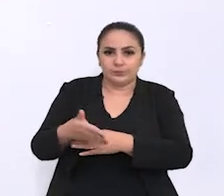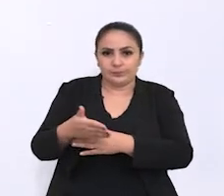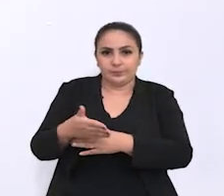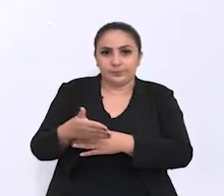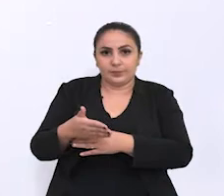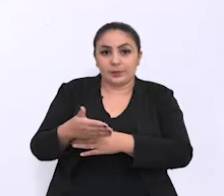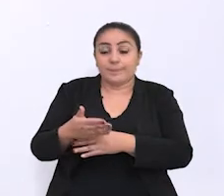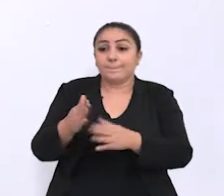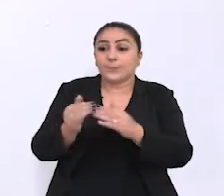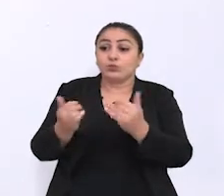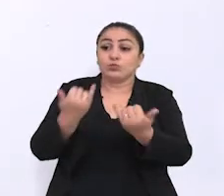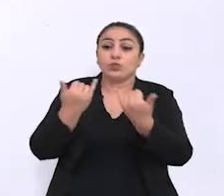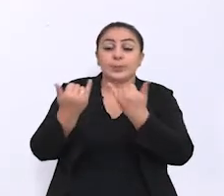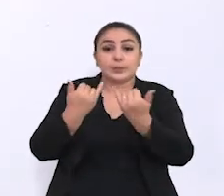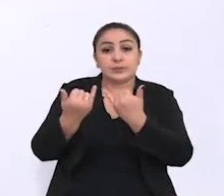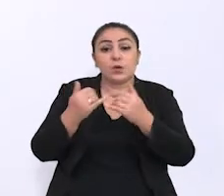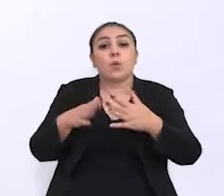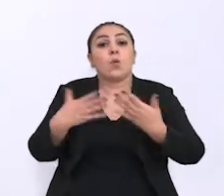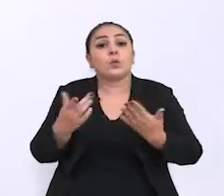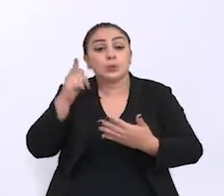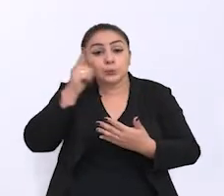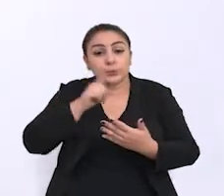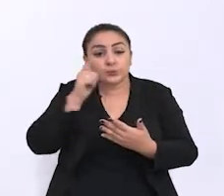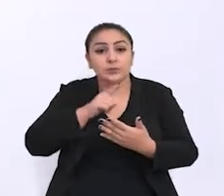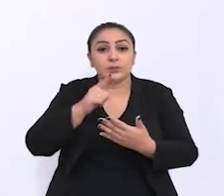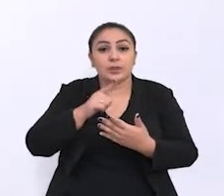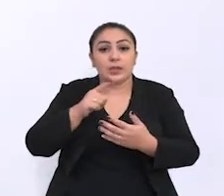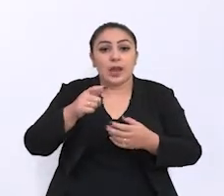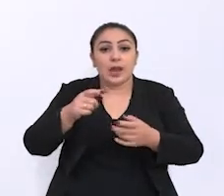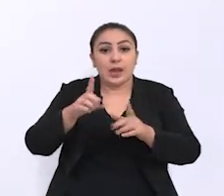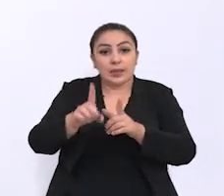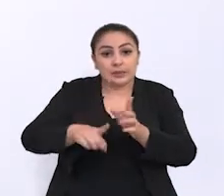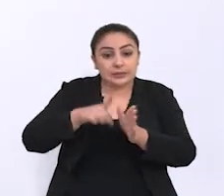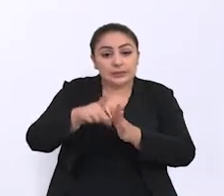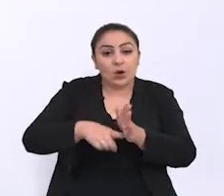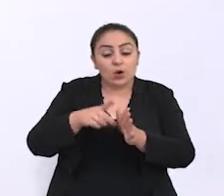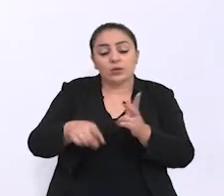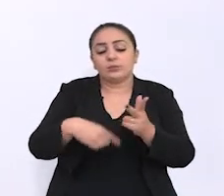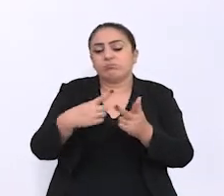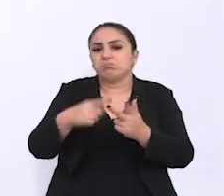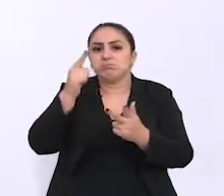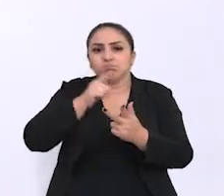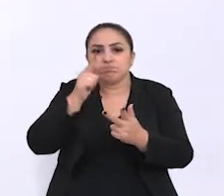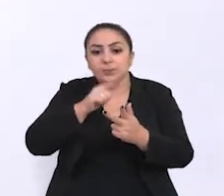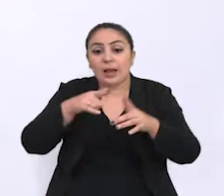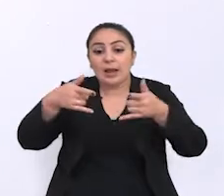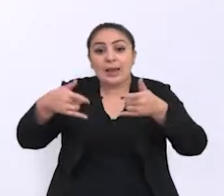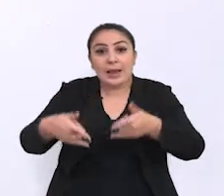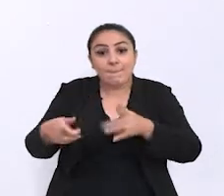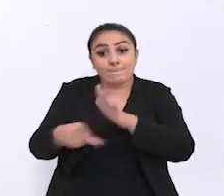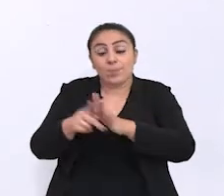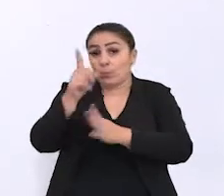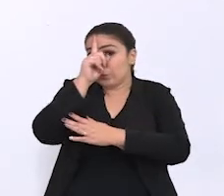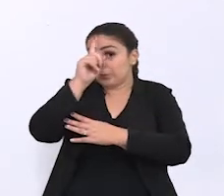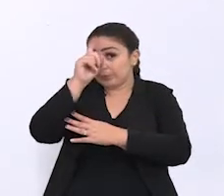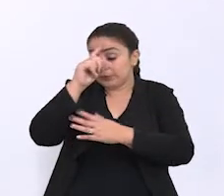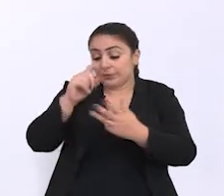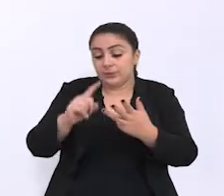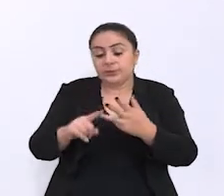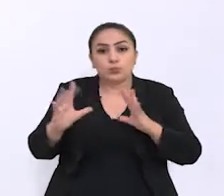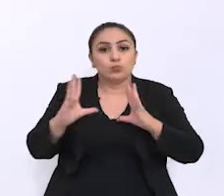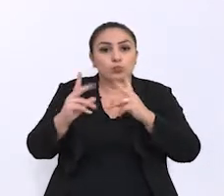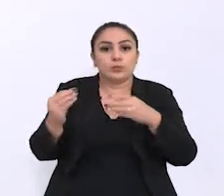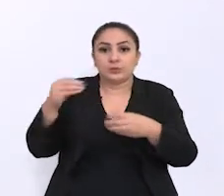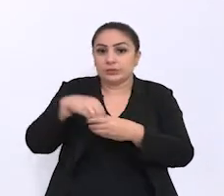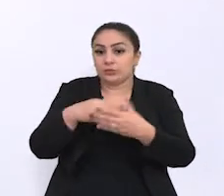assim buscando informações, aonde eles conseguiriam uma cadeira de roda, aonde eles conseguiriam uma cama hospitalar.